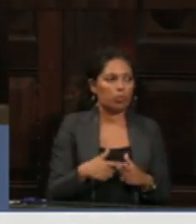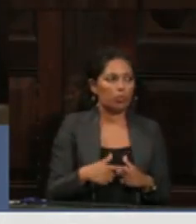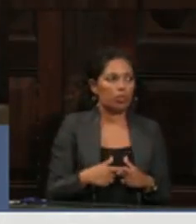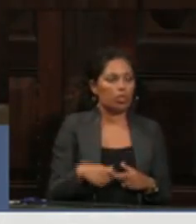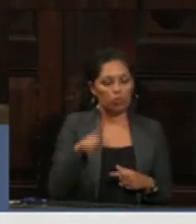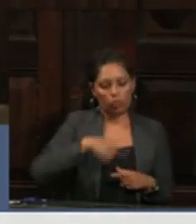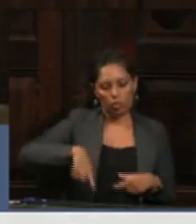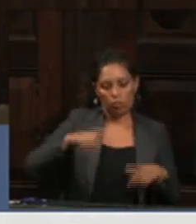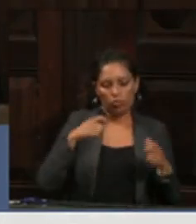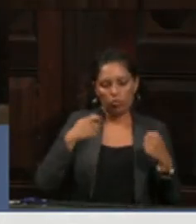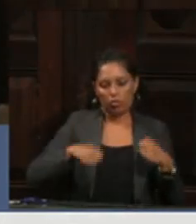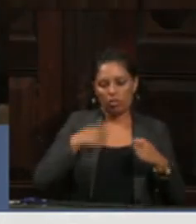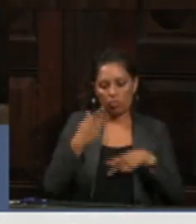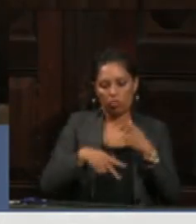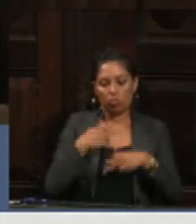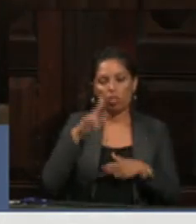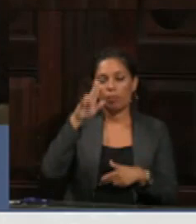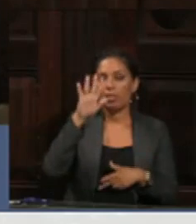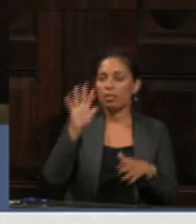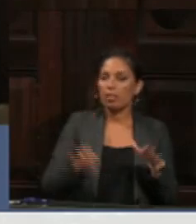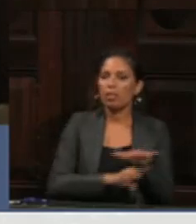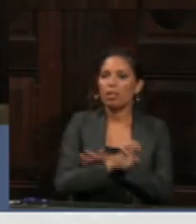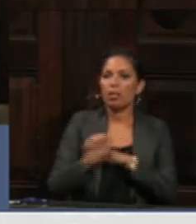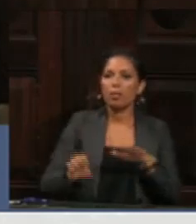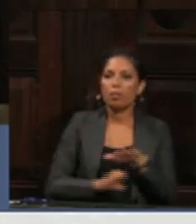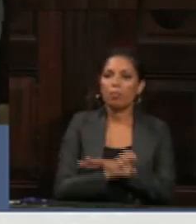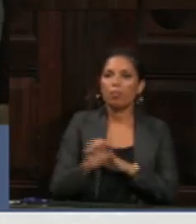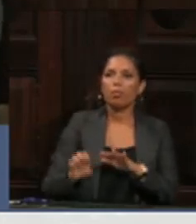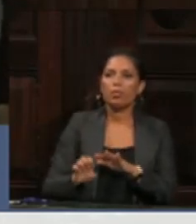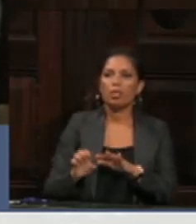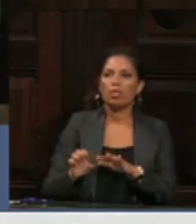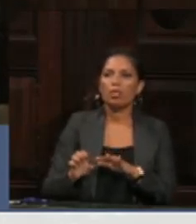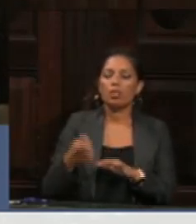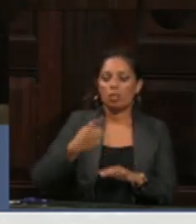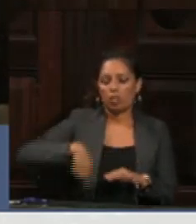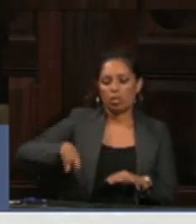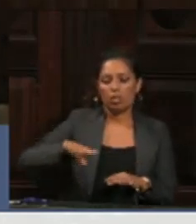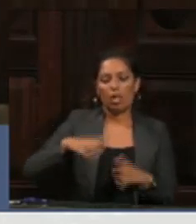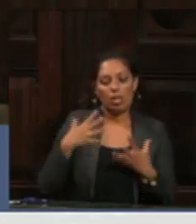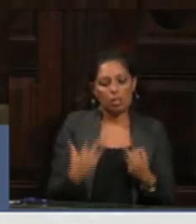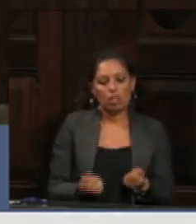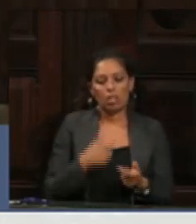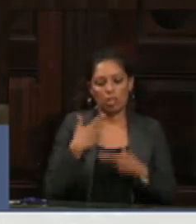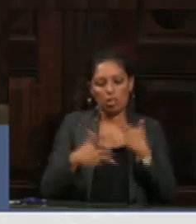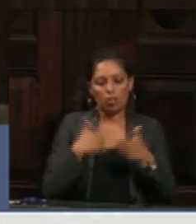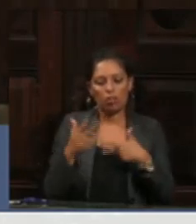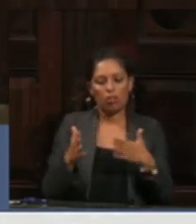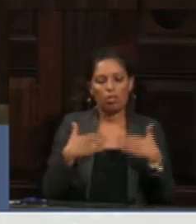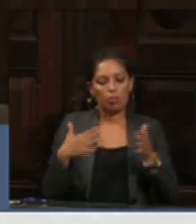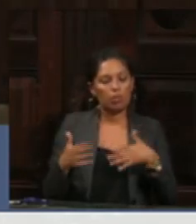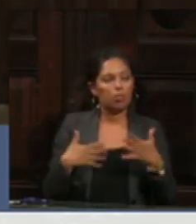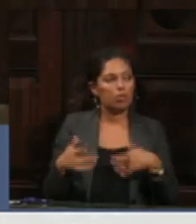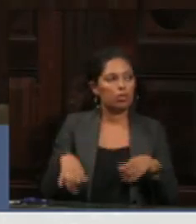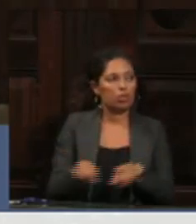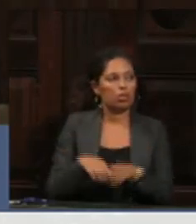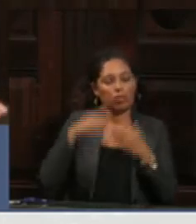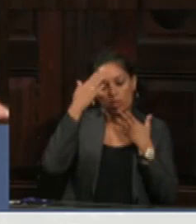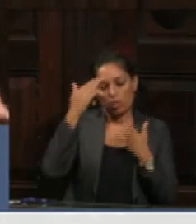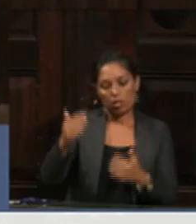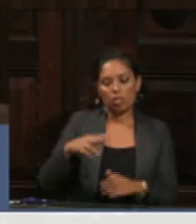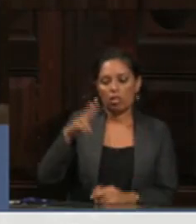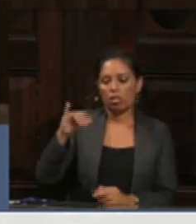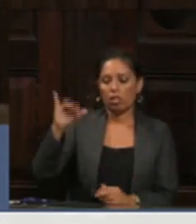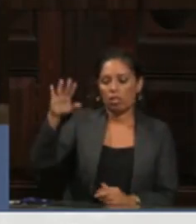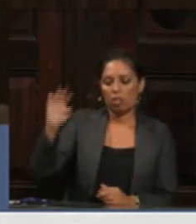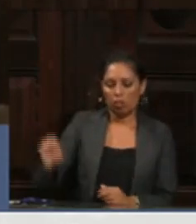sim da SEDAI, mas a SEDAI pelo menos nós encontramos. E eu tenho que agradecer ao